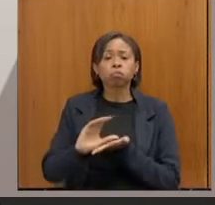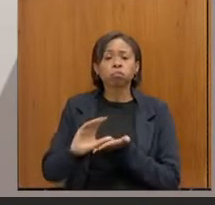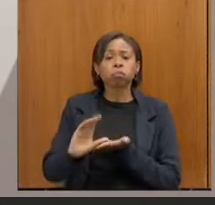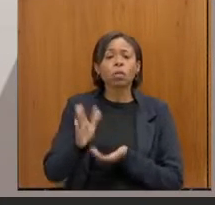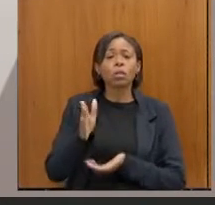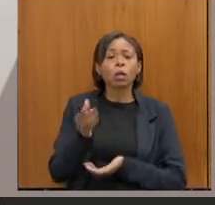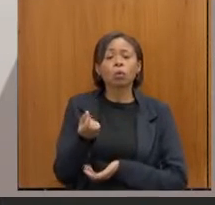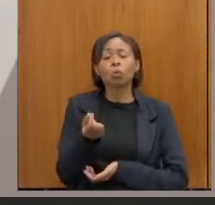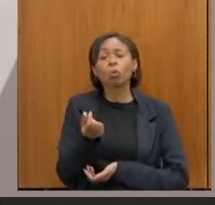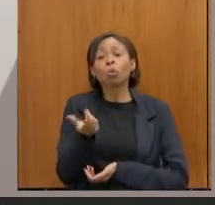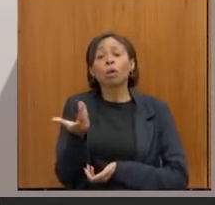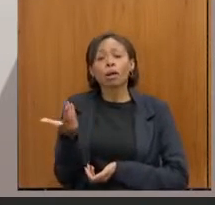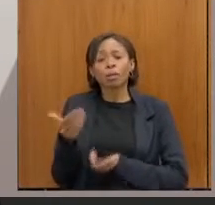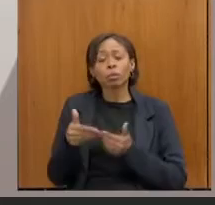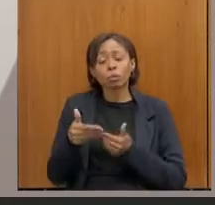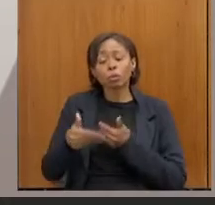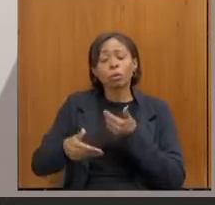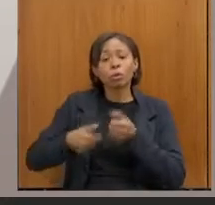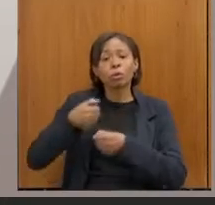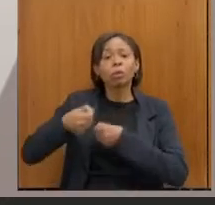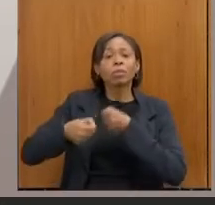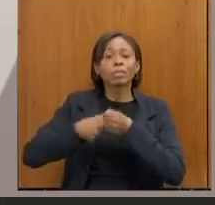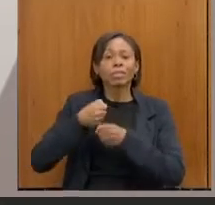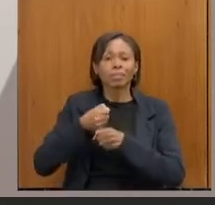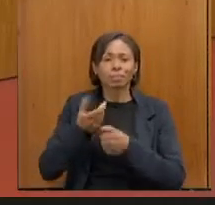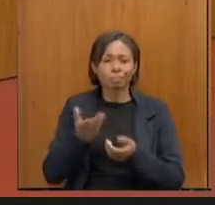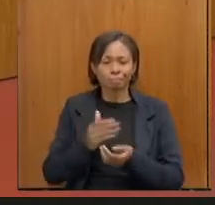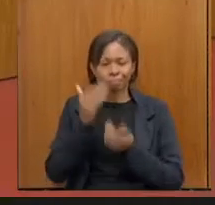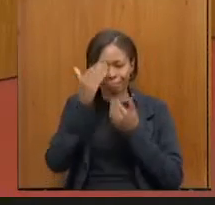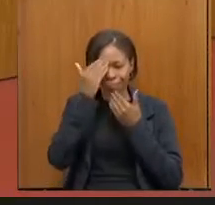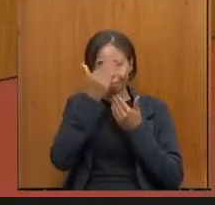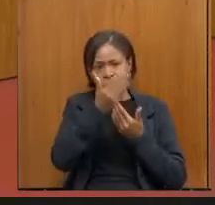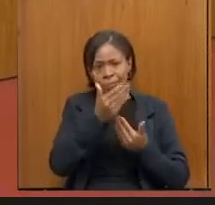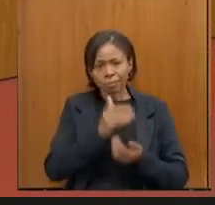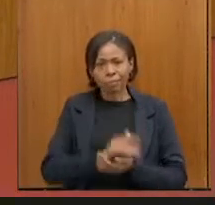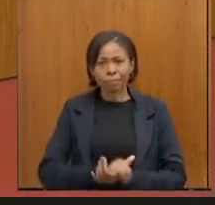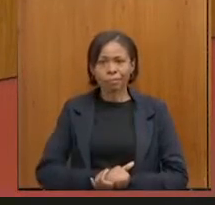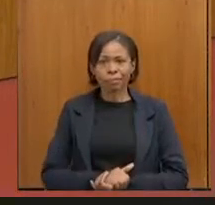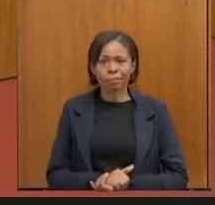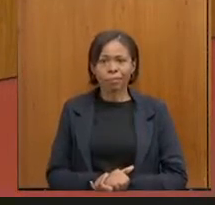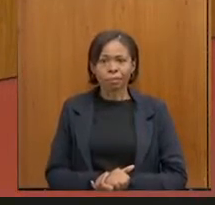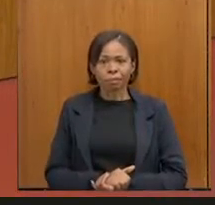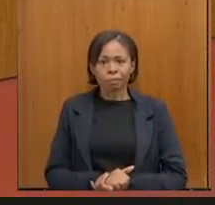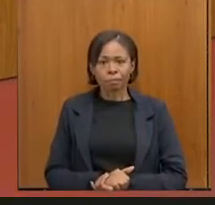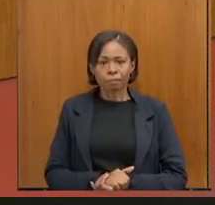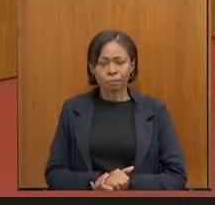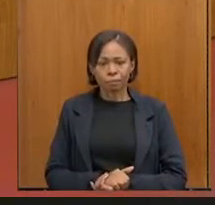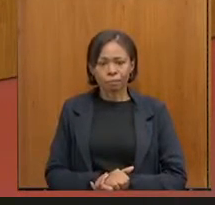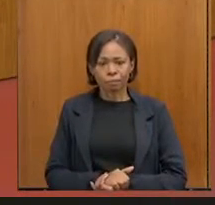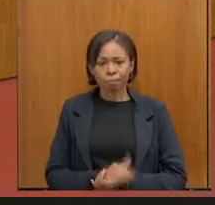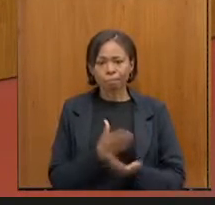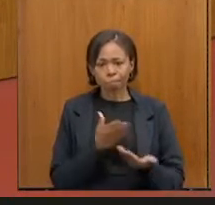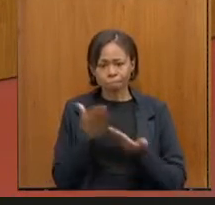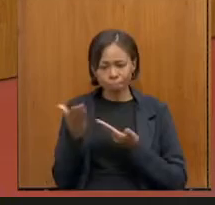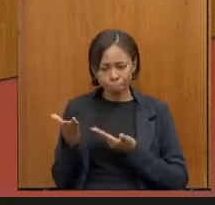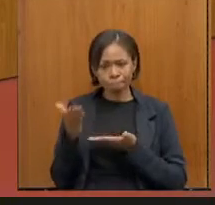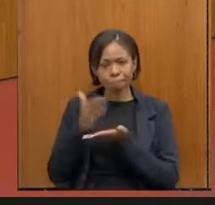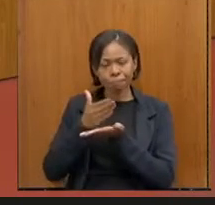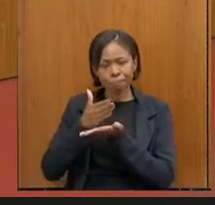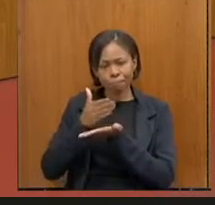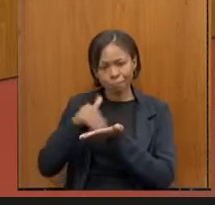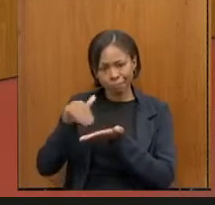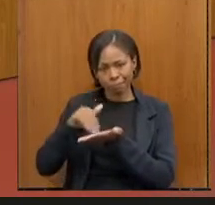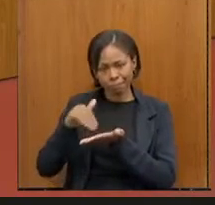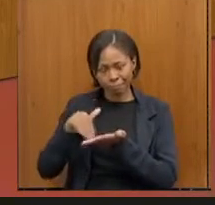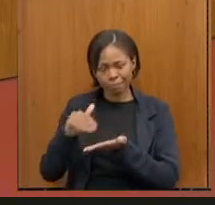que realmente venha se realizar nos próximos anos obrigado e com a palavra secretário